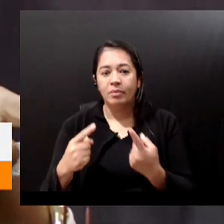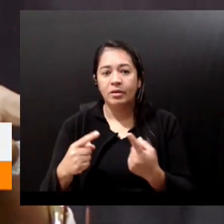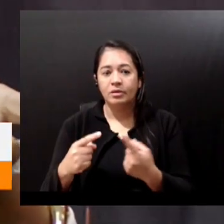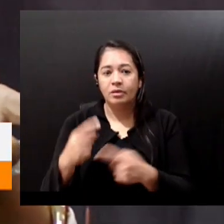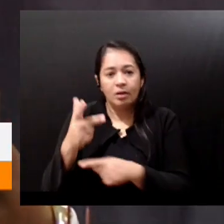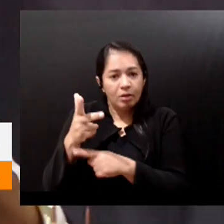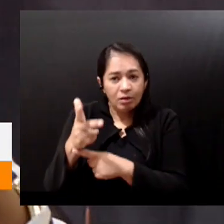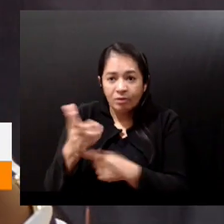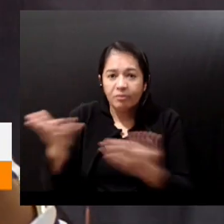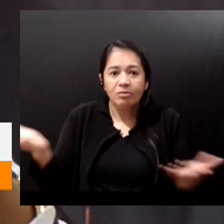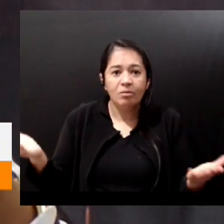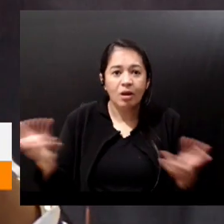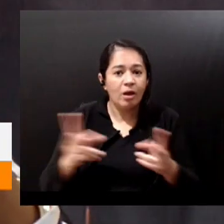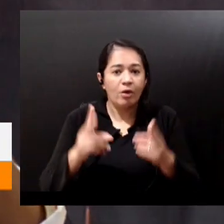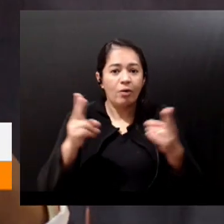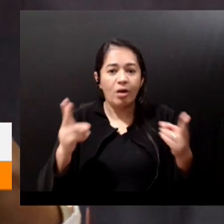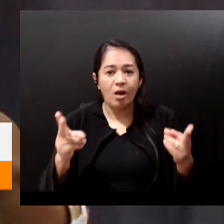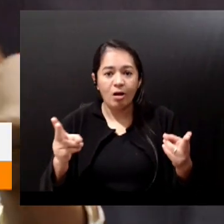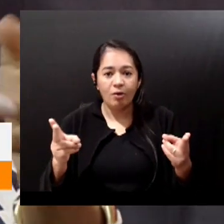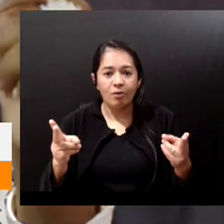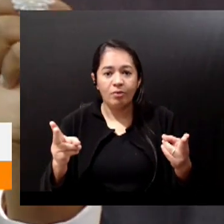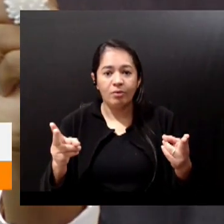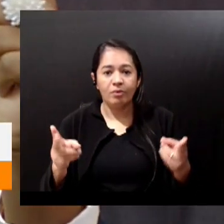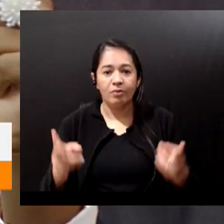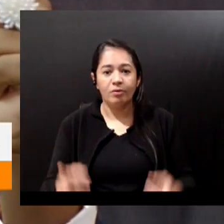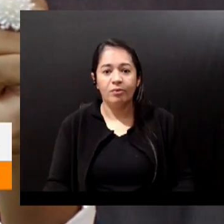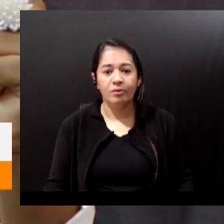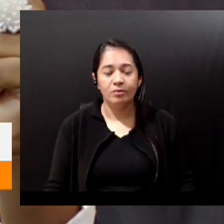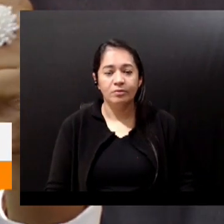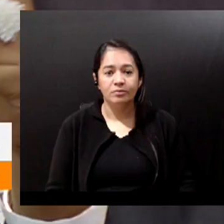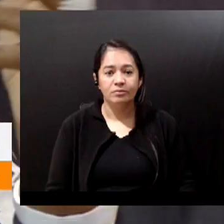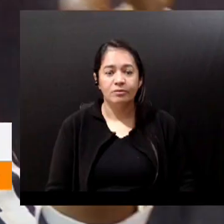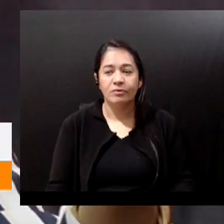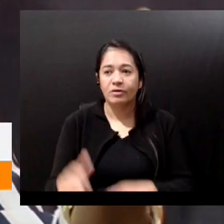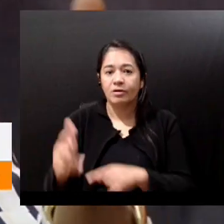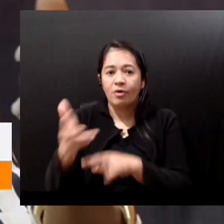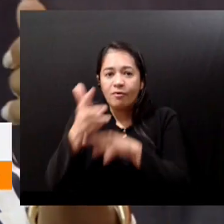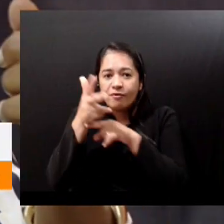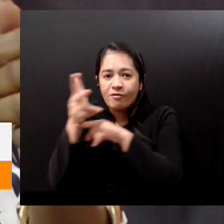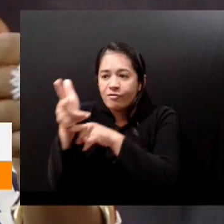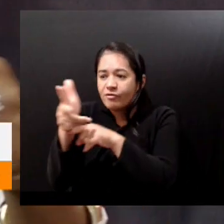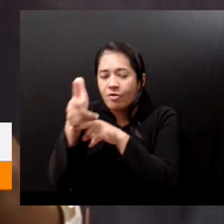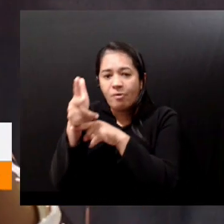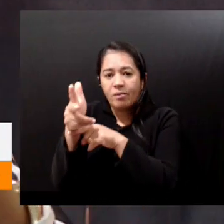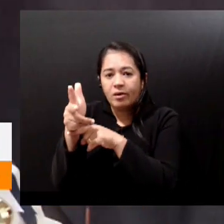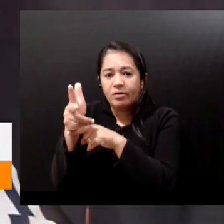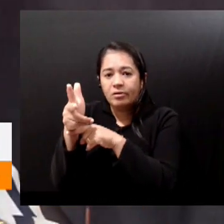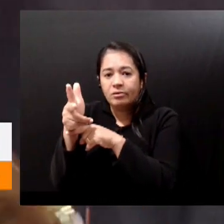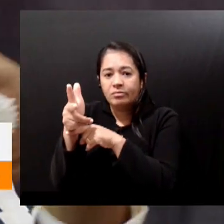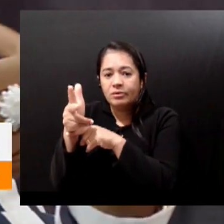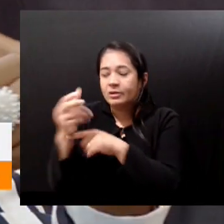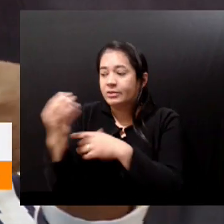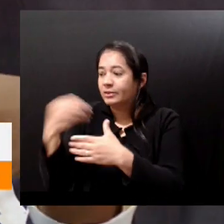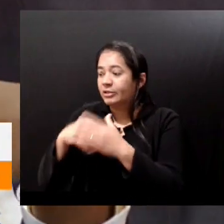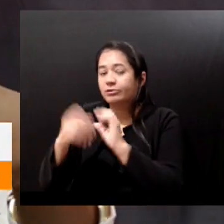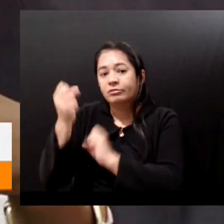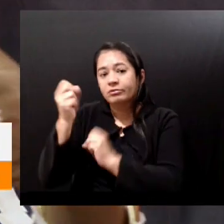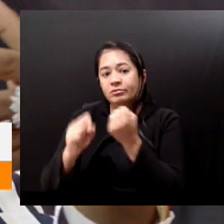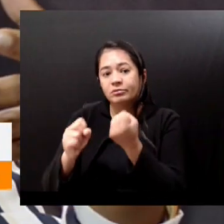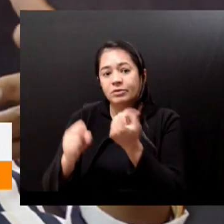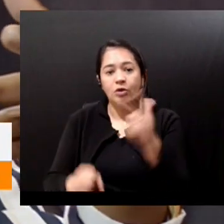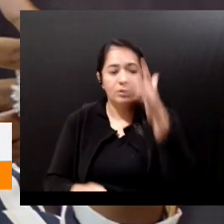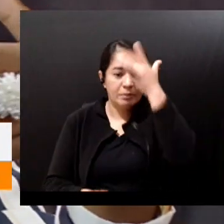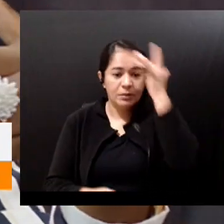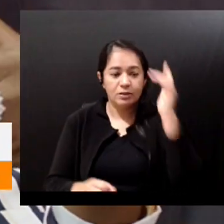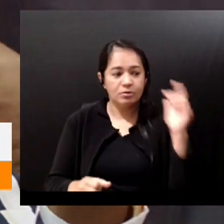né? Né? Filmagens em academia, né? Que o outro está aparecendo ali. Então, tudo isso faz parte, né, da regra